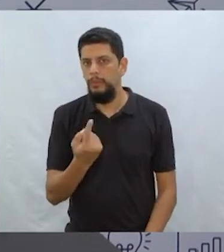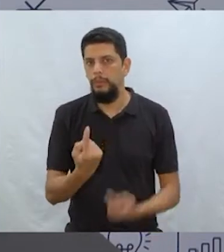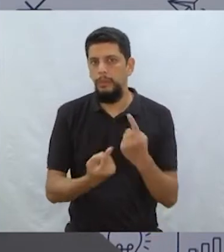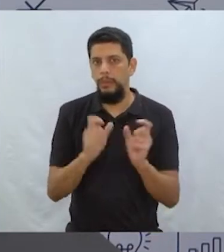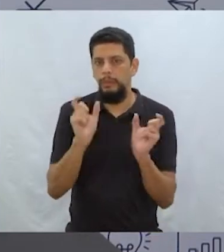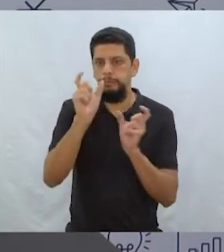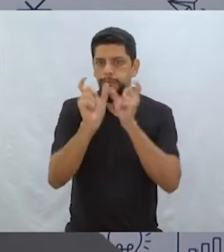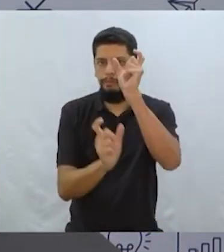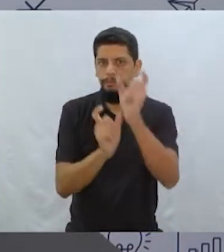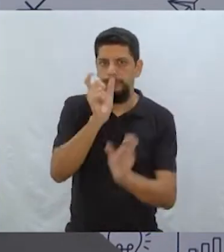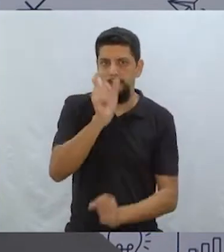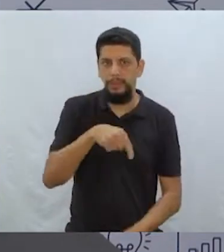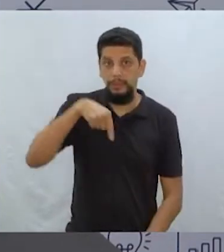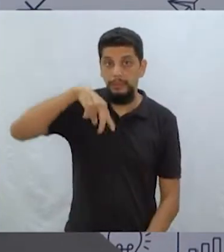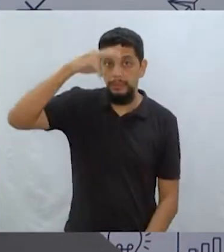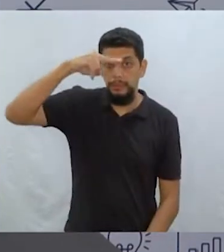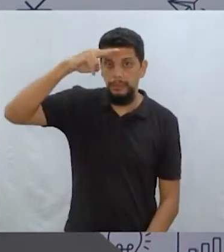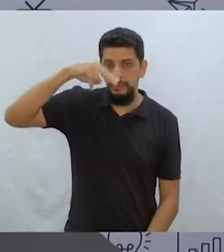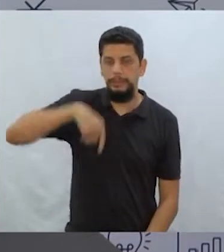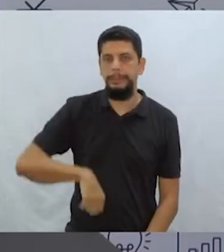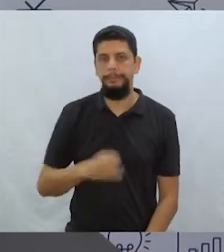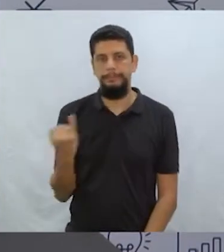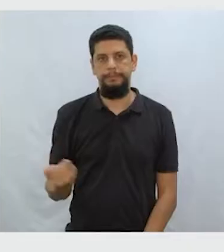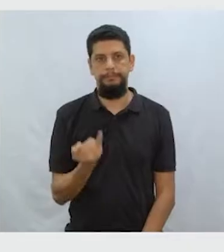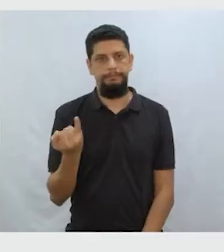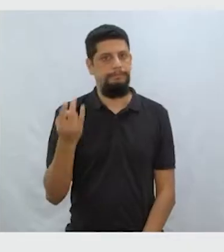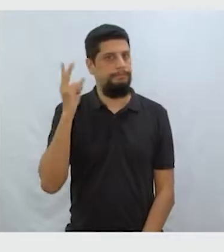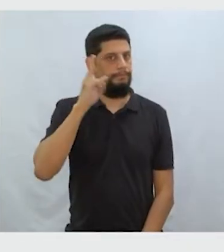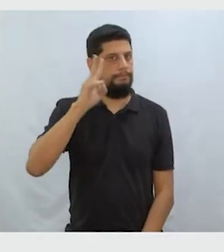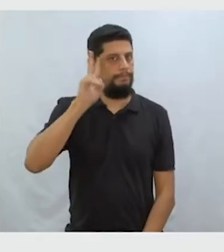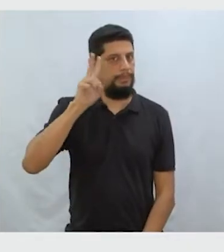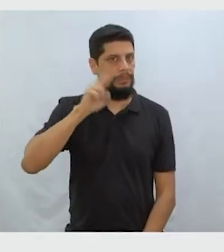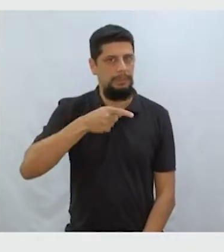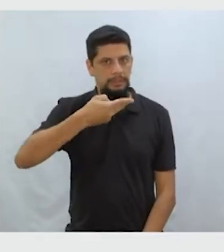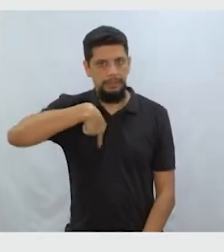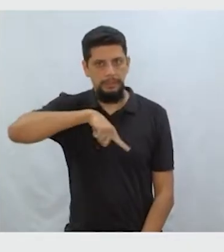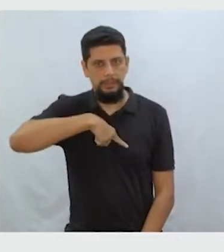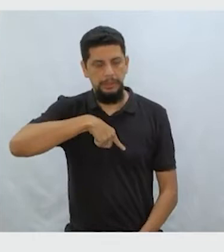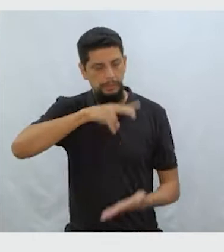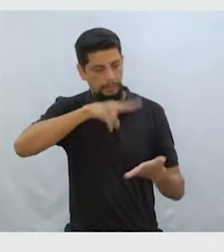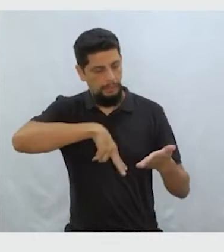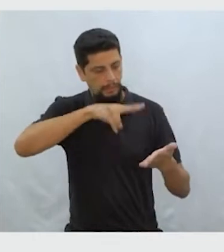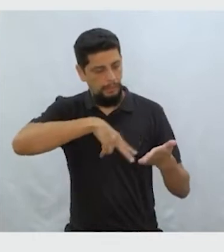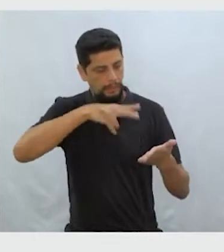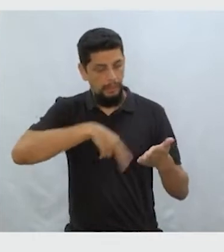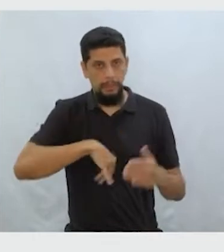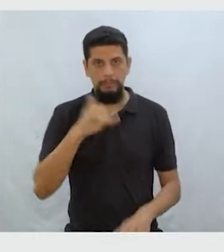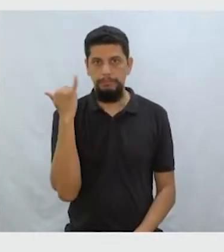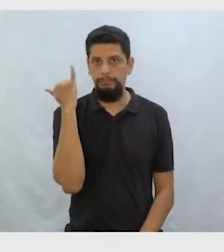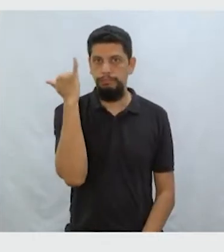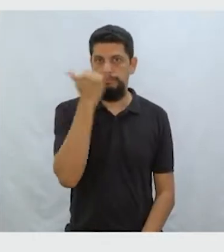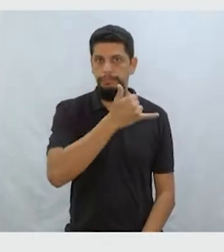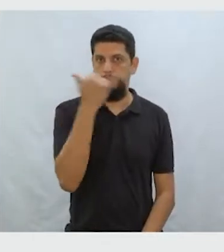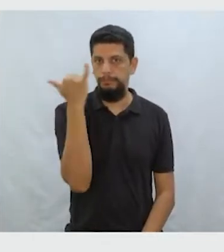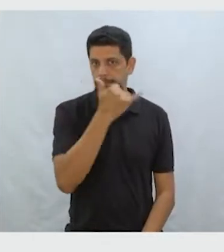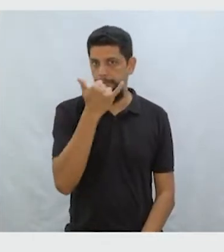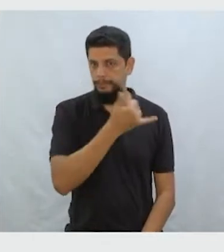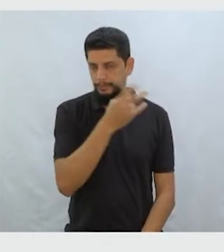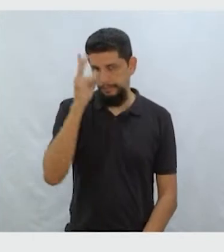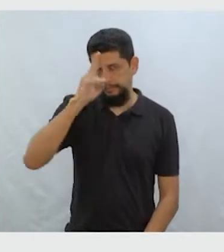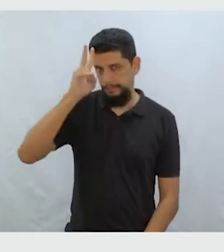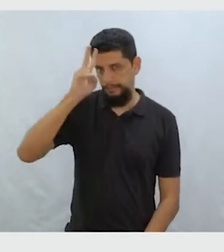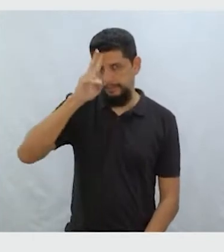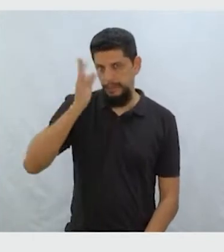poderiam ser os personagens da história é importante lembrá-los que nós vamos fazer a leitura de um conto e